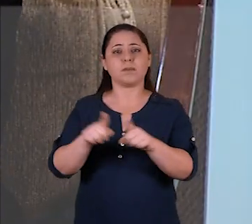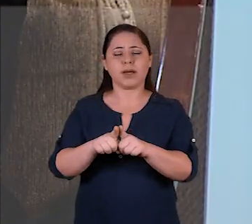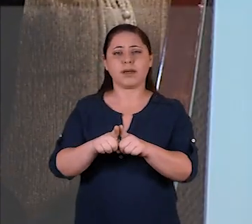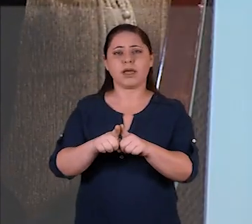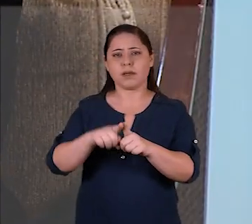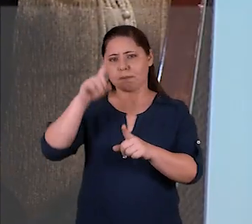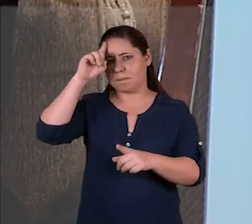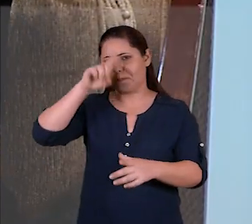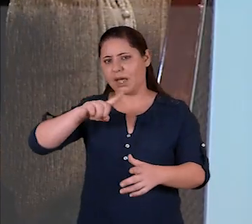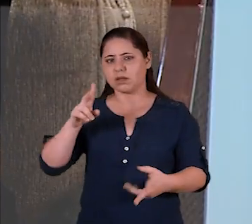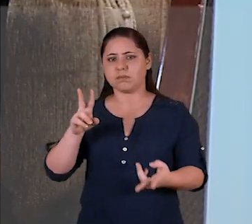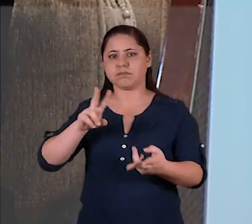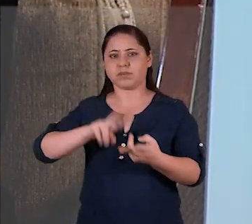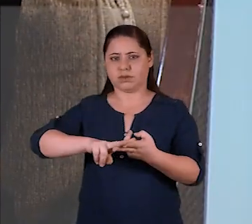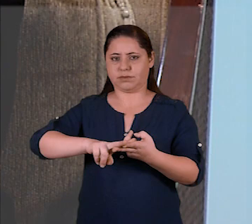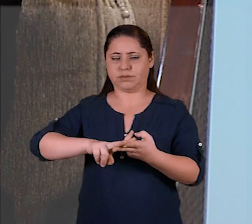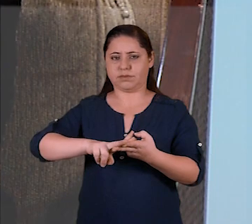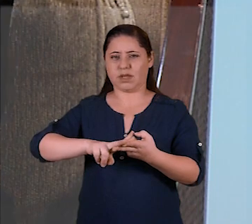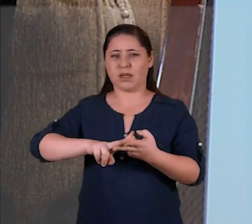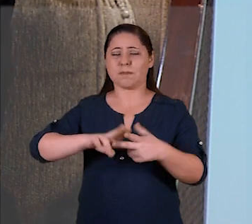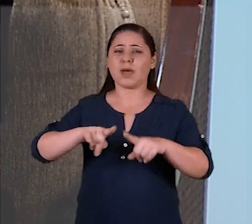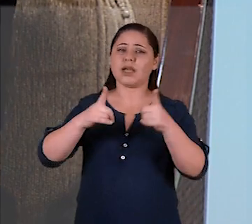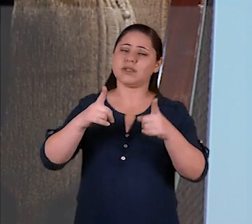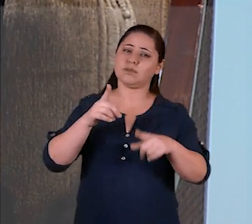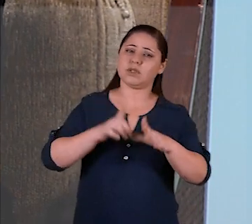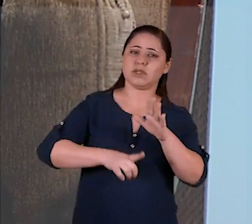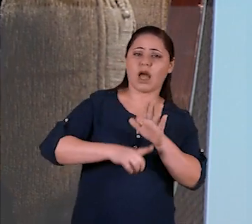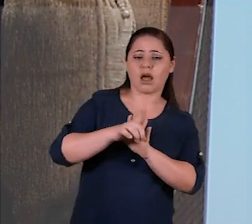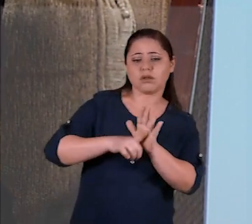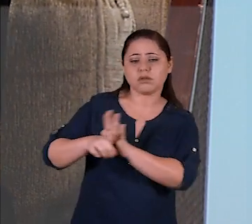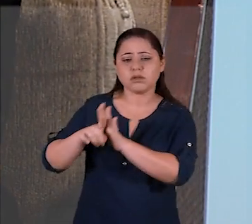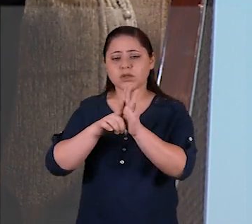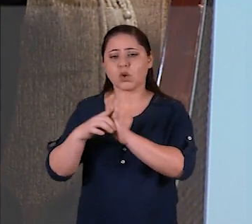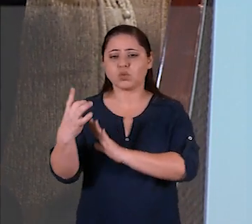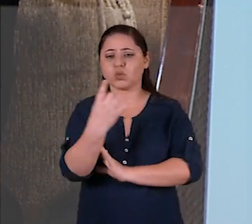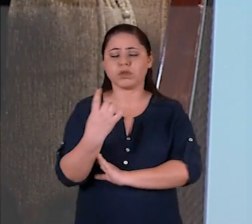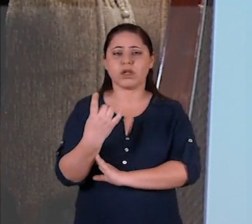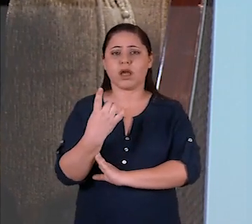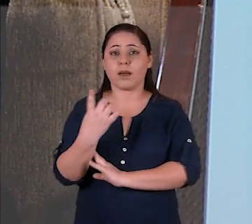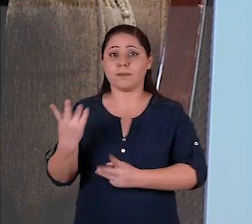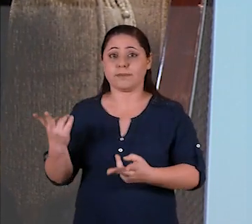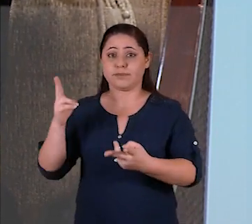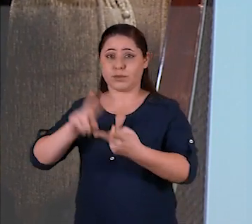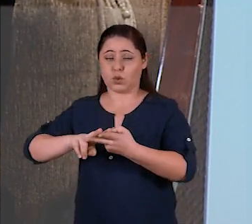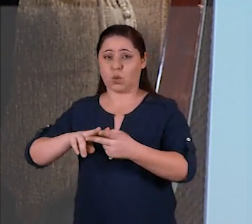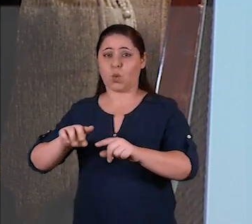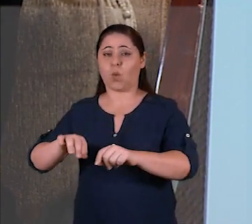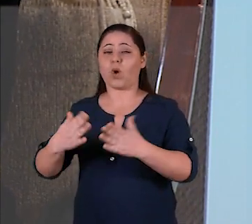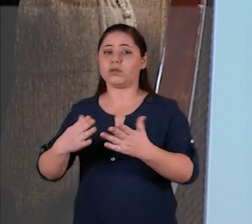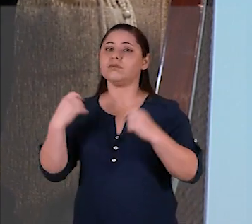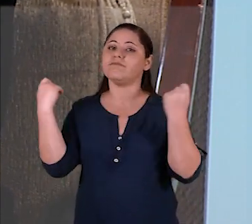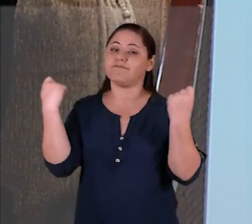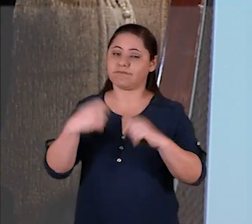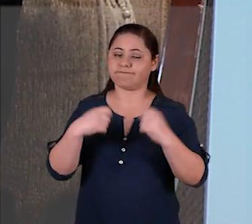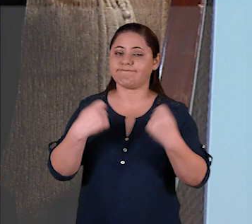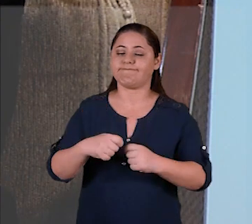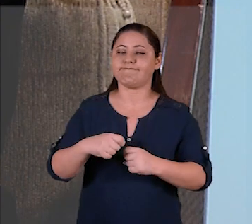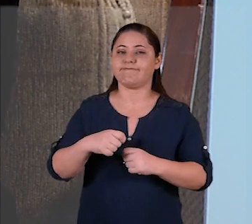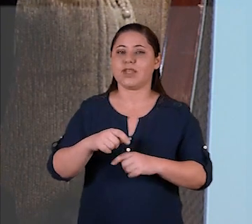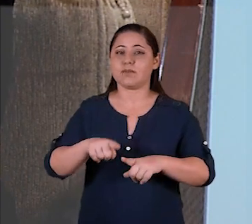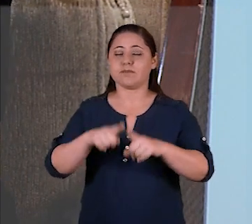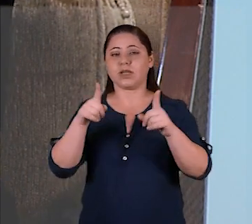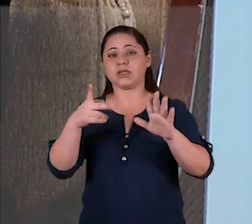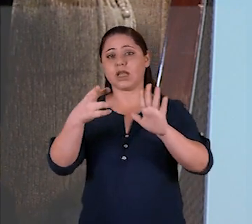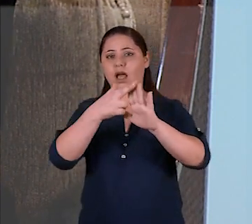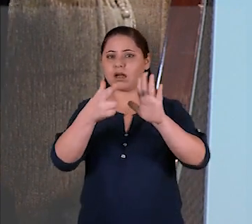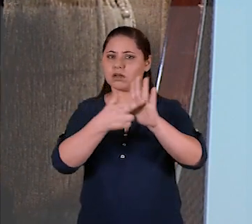é decretada a prisão preventiva. É que daí a gente precisa analisar cada caso, né, a prisão preventiva ela é decretada quando há necessidade, né, então, mas